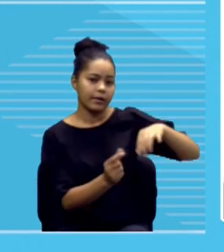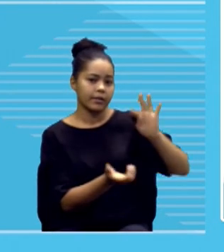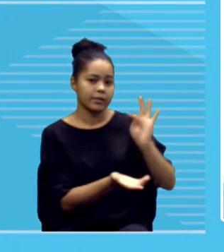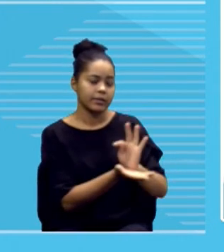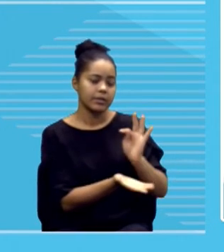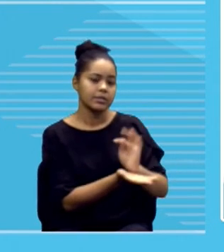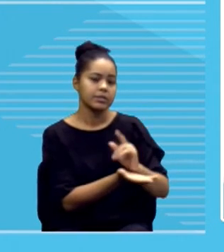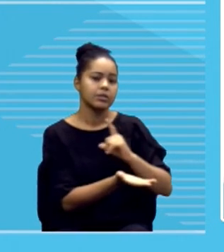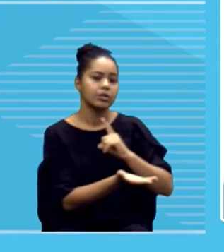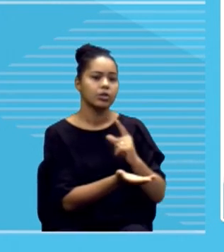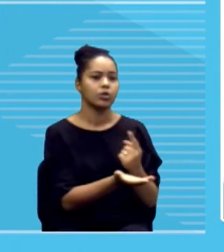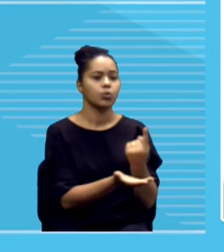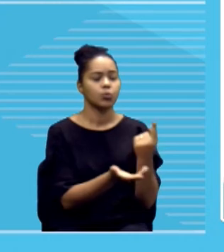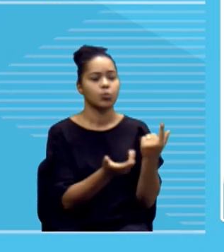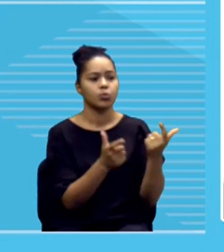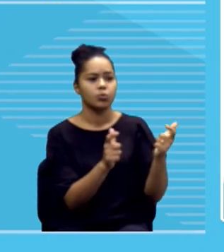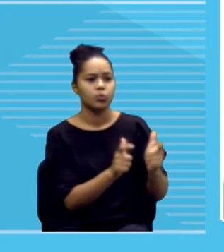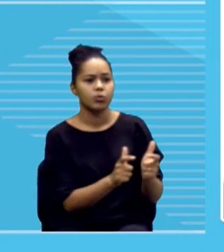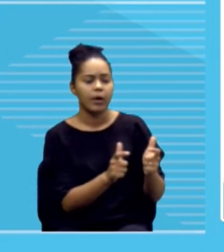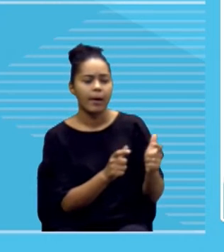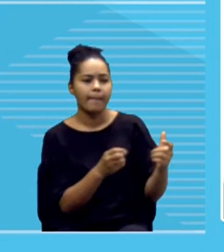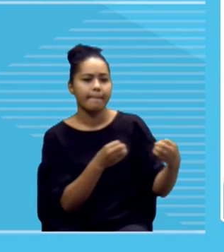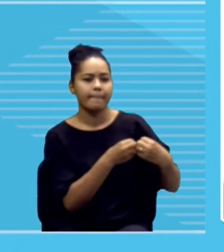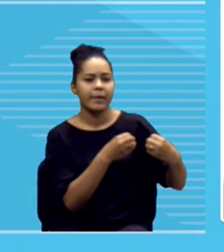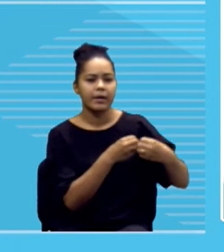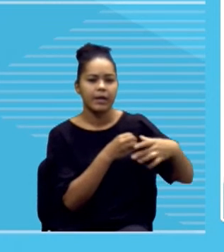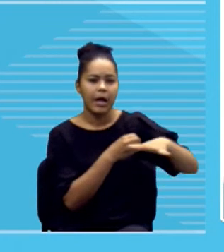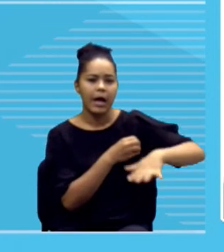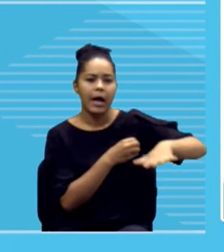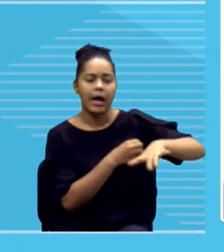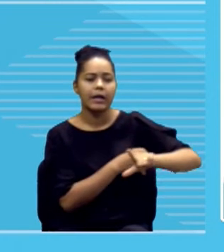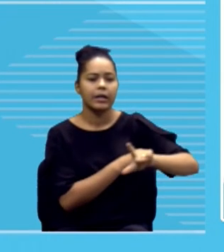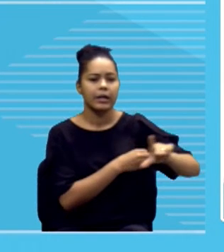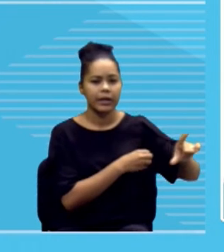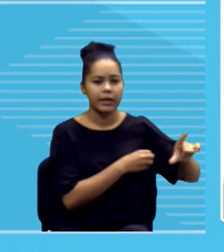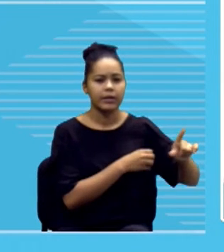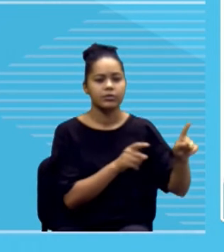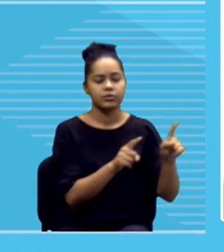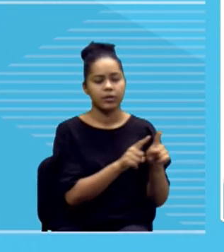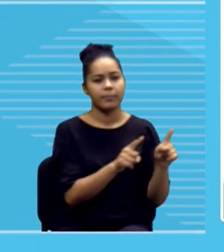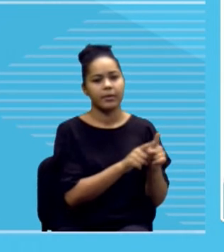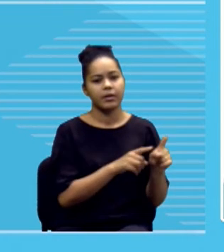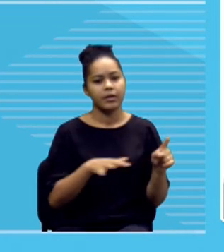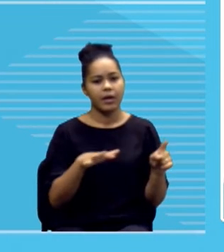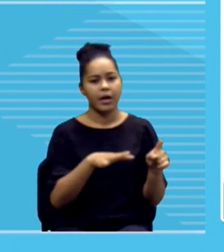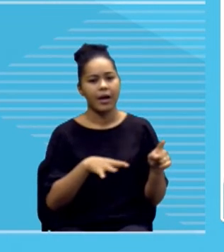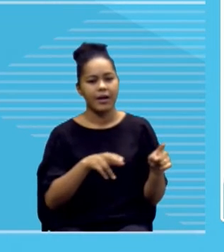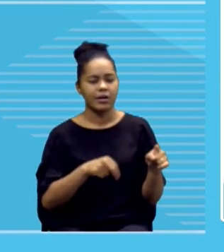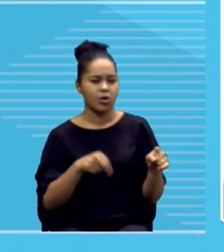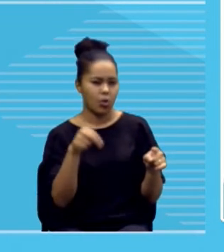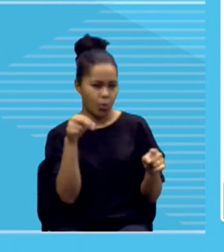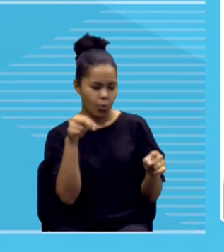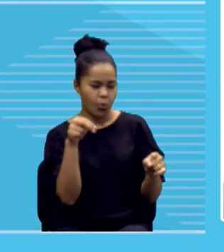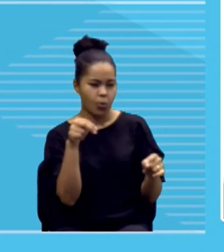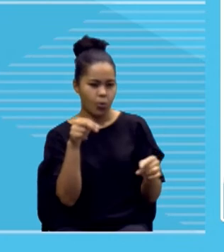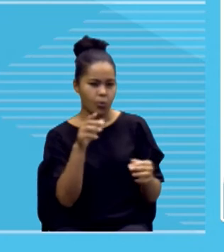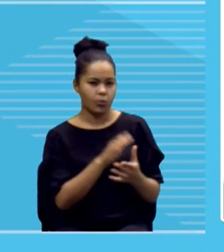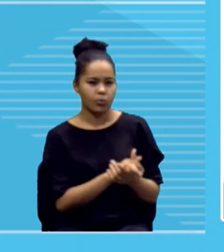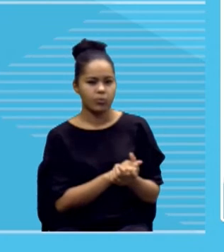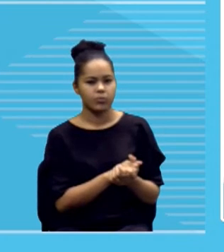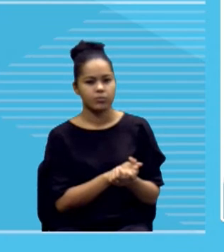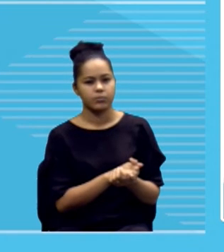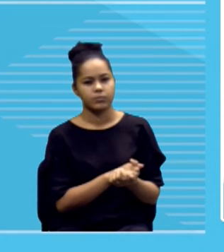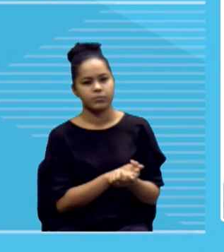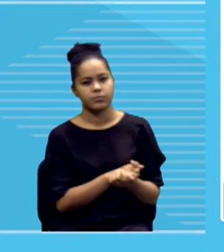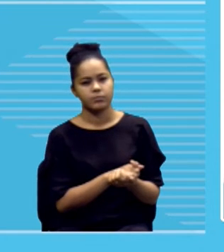uma subestação mais ali perto da Zona Leste, na Avenida João 3, e tem uma subestação também na Zona Norte, na Avenida